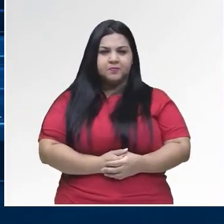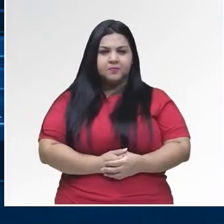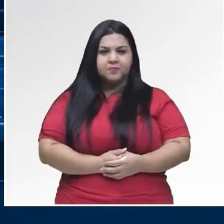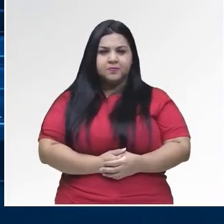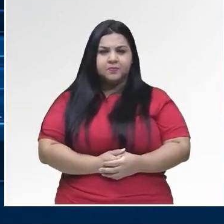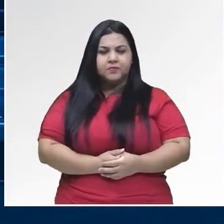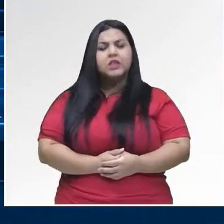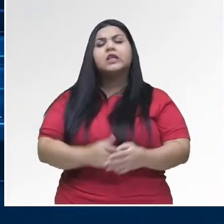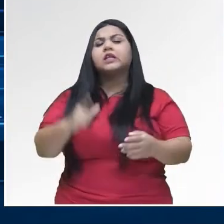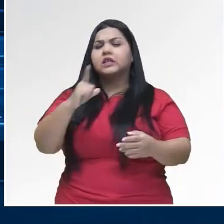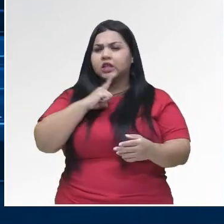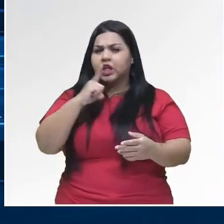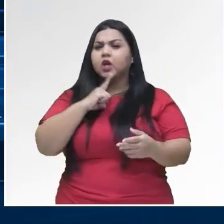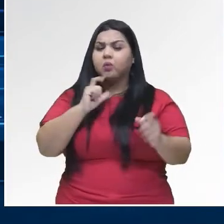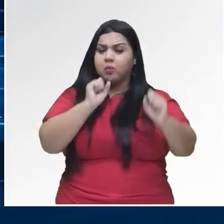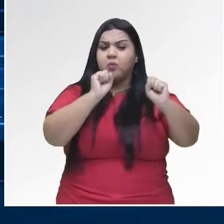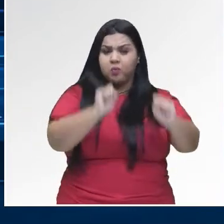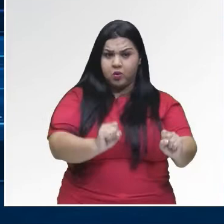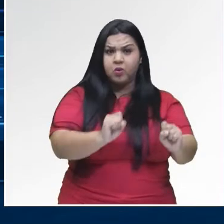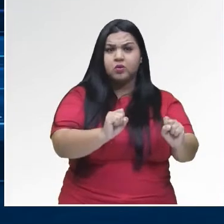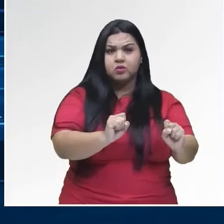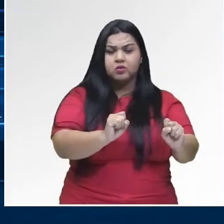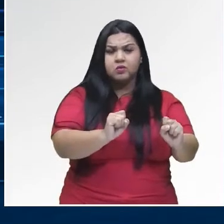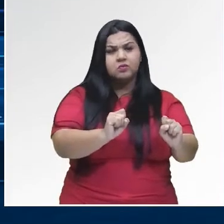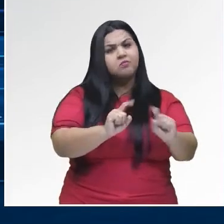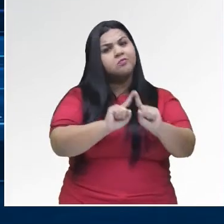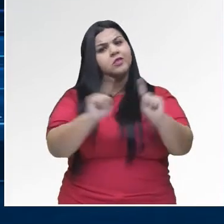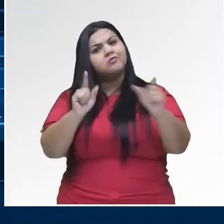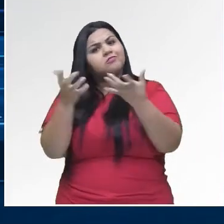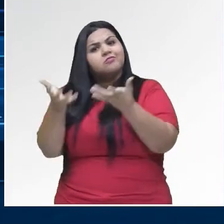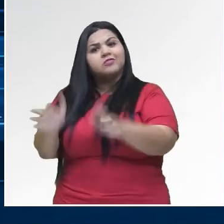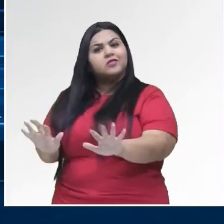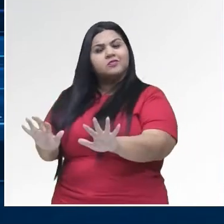E tem coisas que eu posso, mas eu não quero.